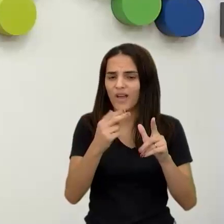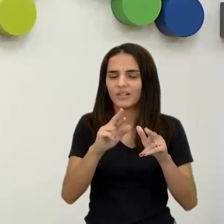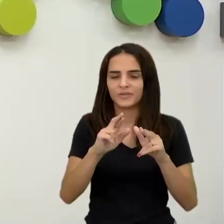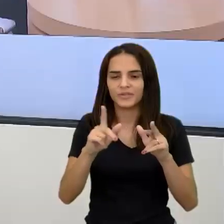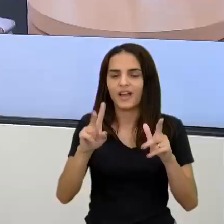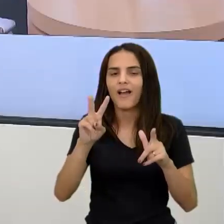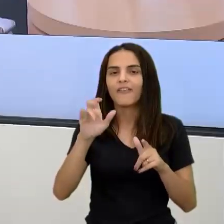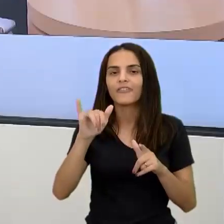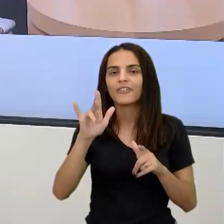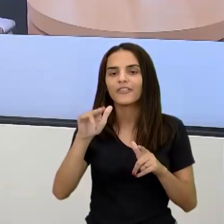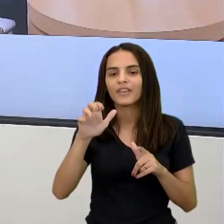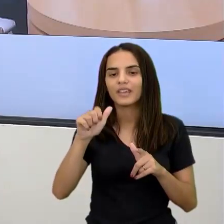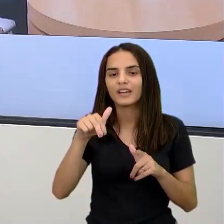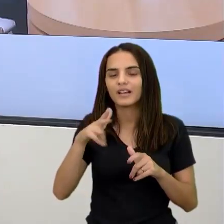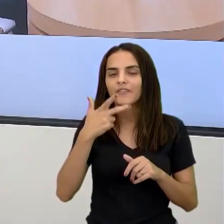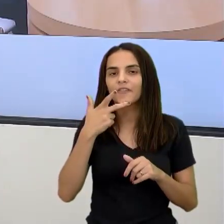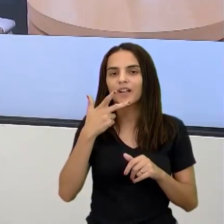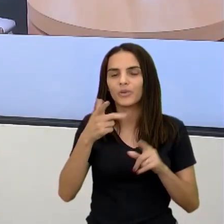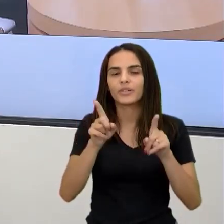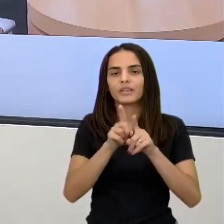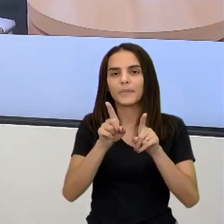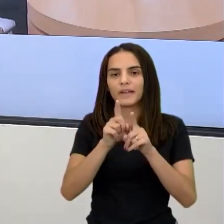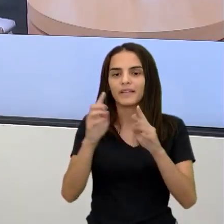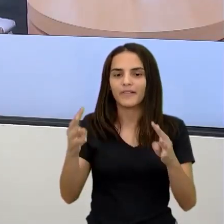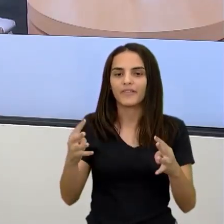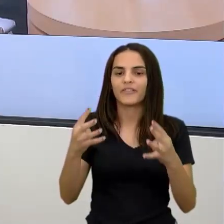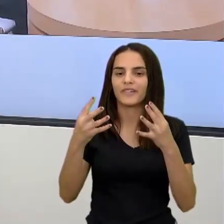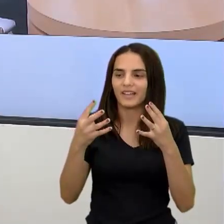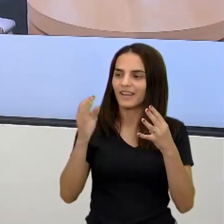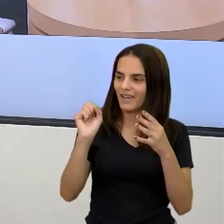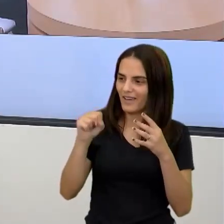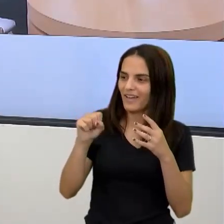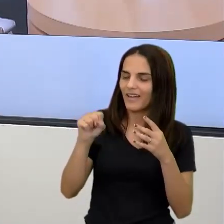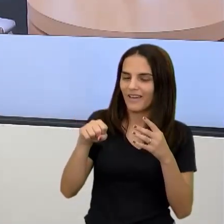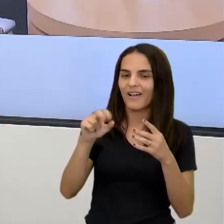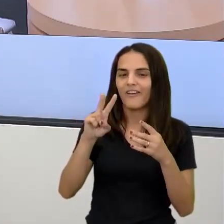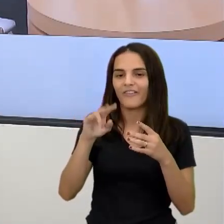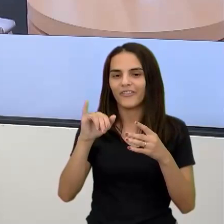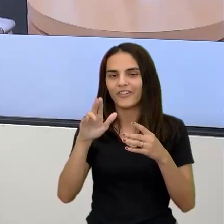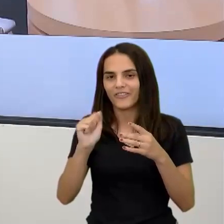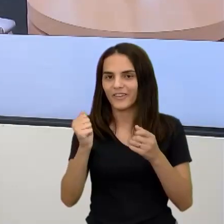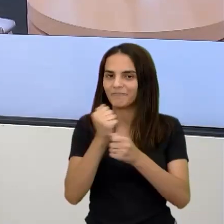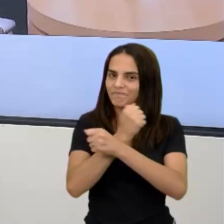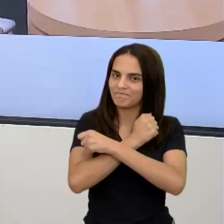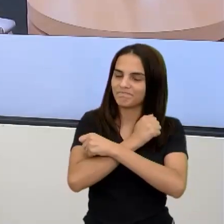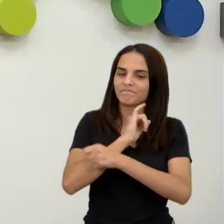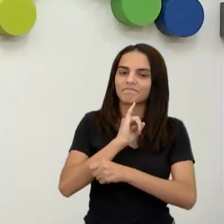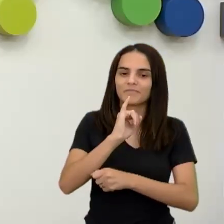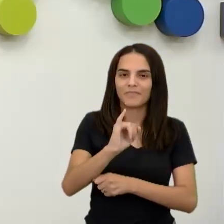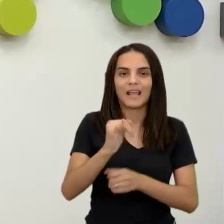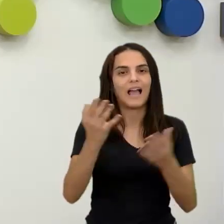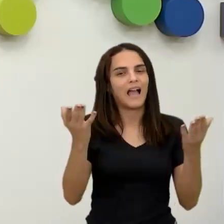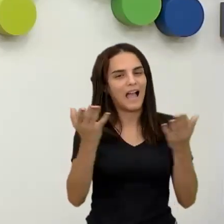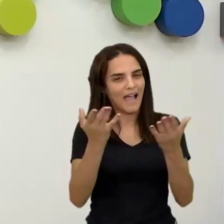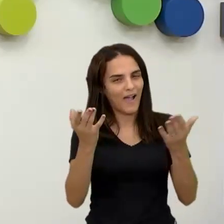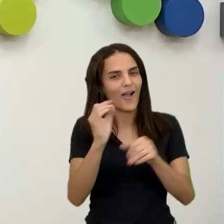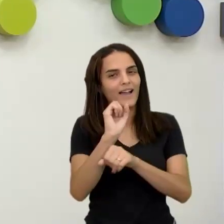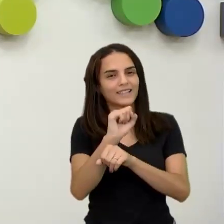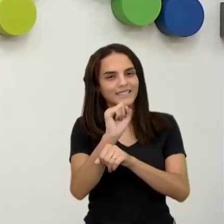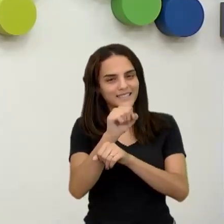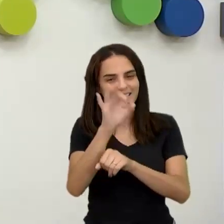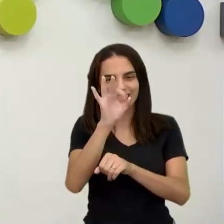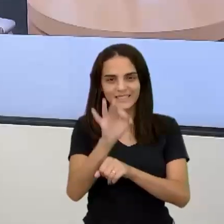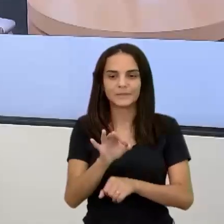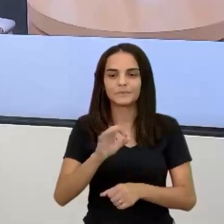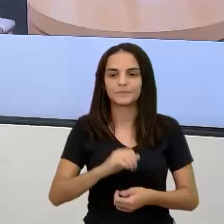A Viviane tá mandando aqui, Vivi no CMSP, ela tá assistindo? Será que é ela? Sim, Mas é ela, né? É a Vivi. Um abraço pra Vivi. Ela colocou agora sim. Mandou muito